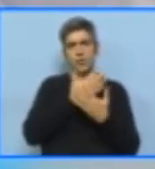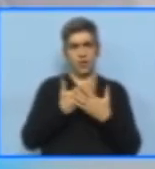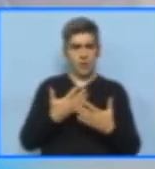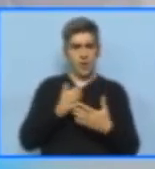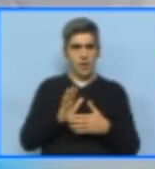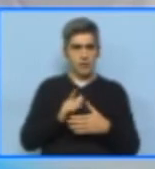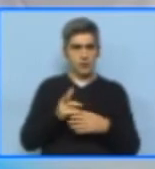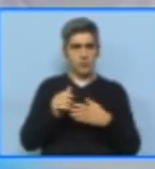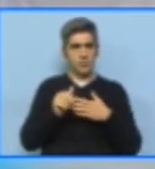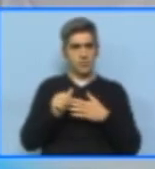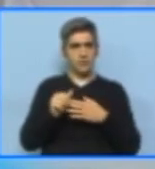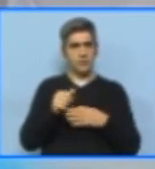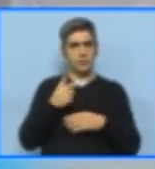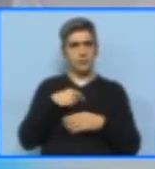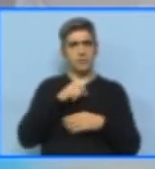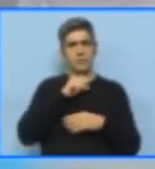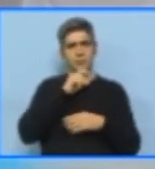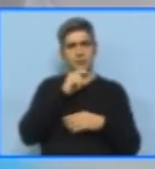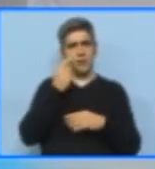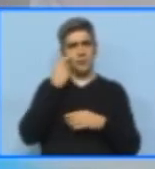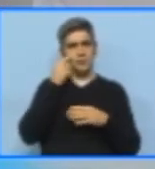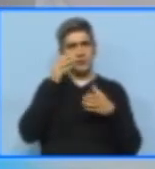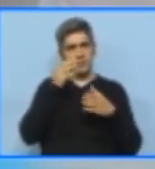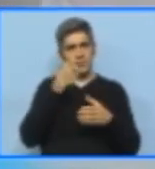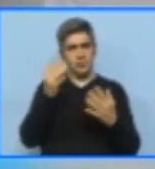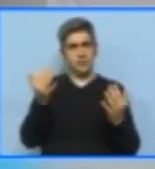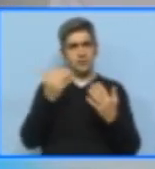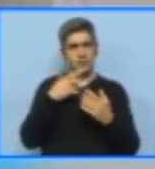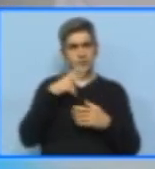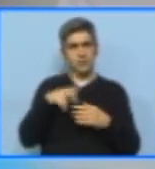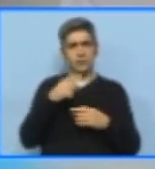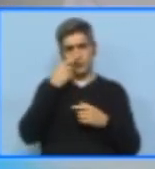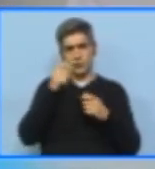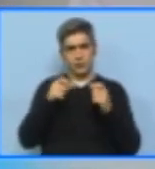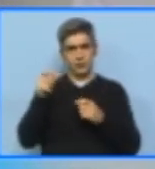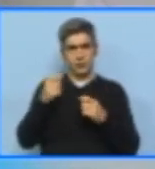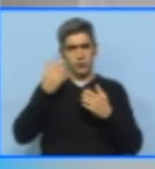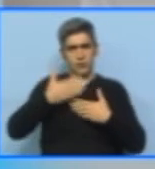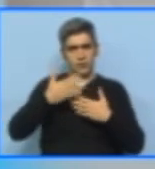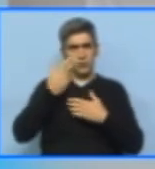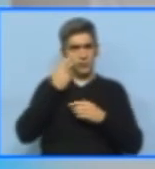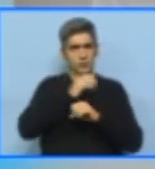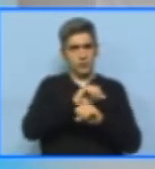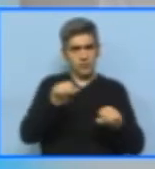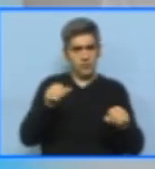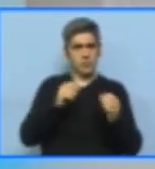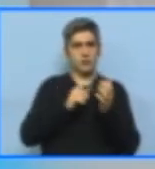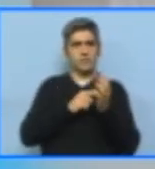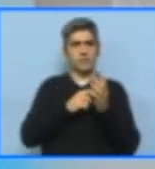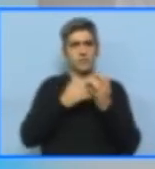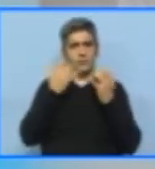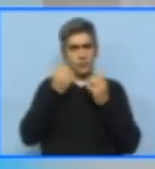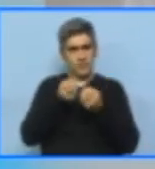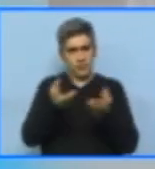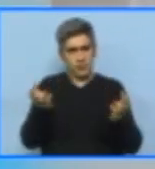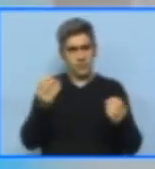isso quer dizer que temos sido capazes de cativar a atenção dos portugueses, naquilo que é o dia-a-dia das suas vidas, na necessidade de